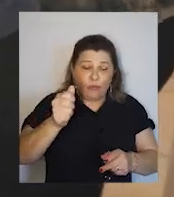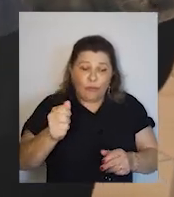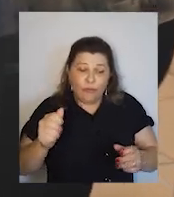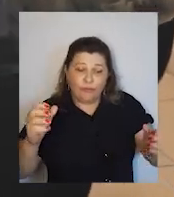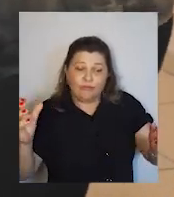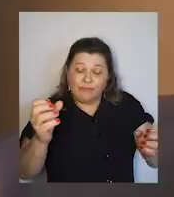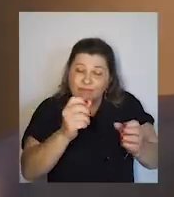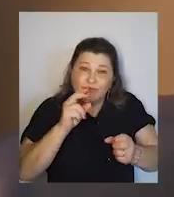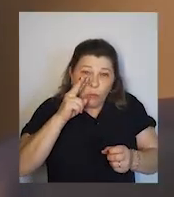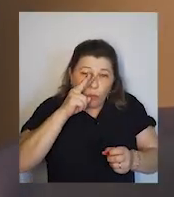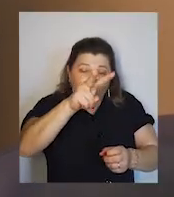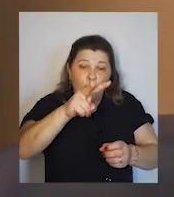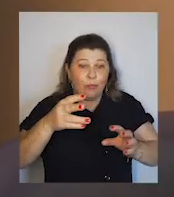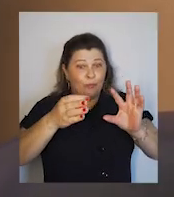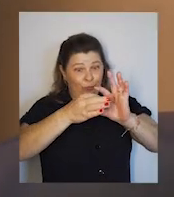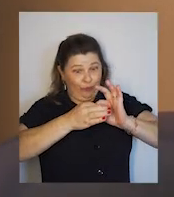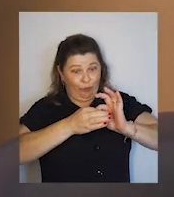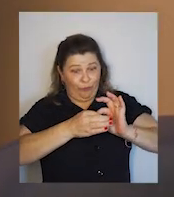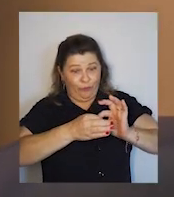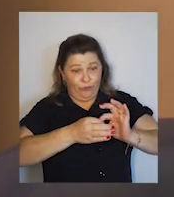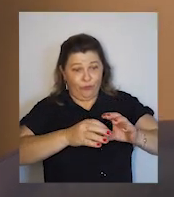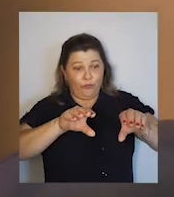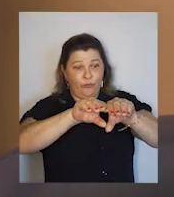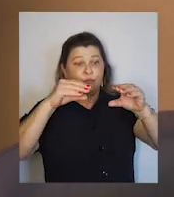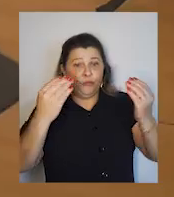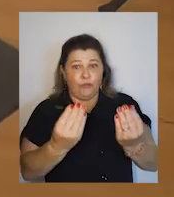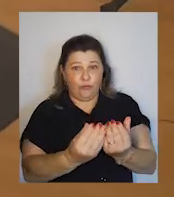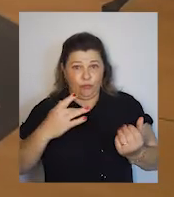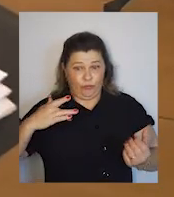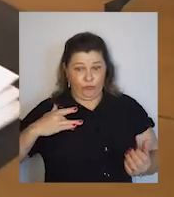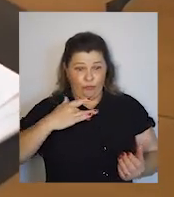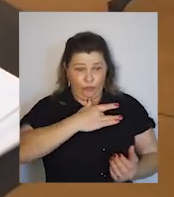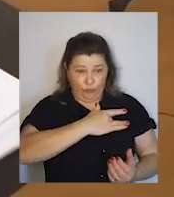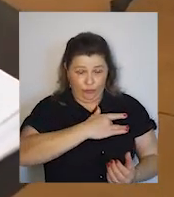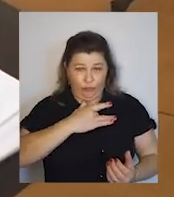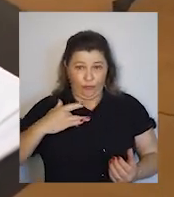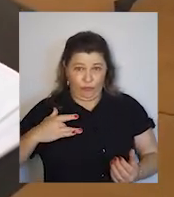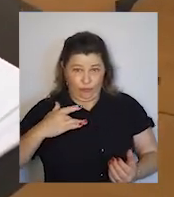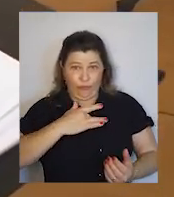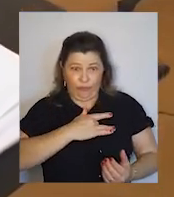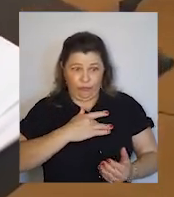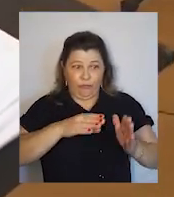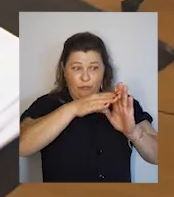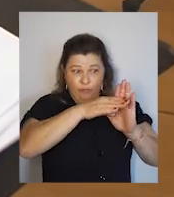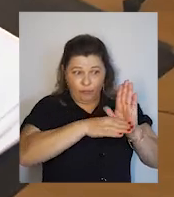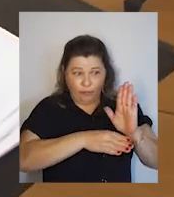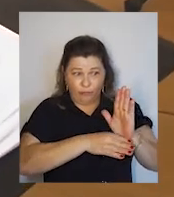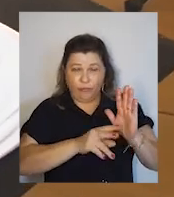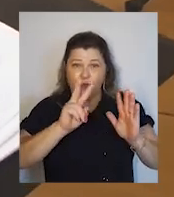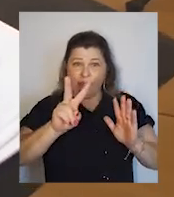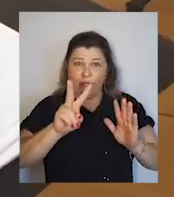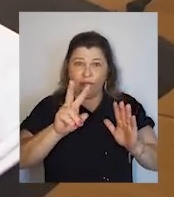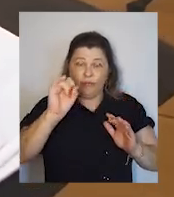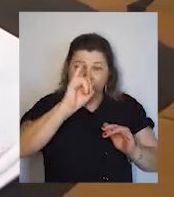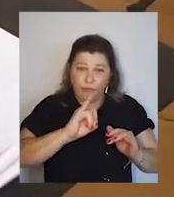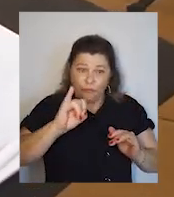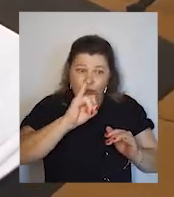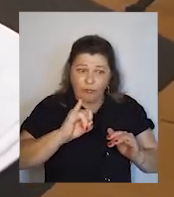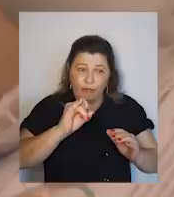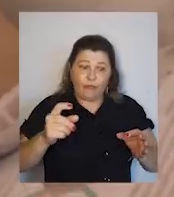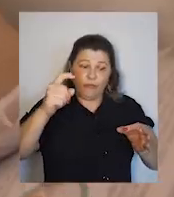laço comunitário, acesso a serviços de saúde e implementação de 2 programas